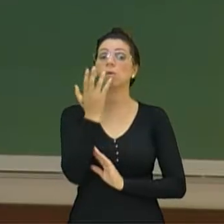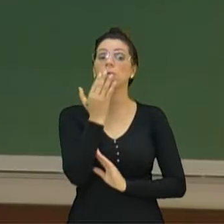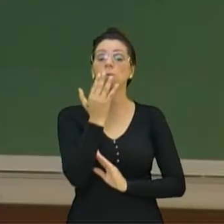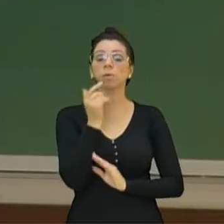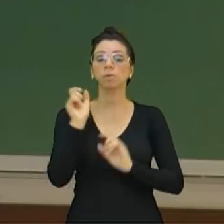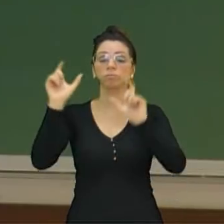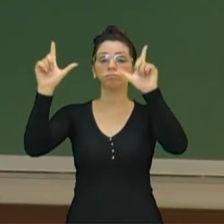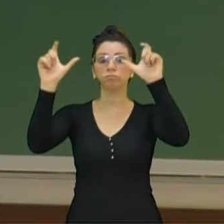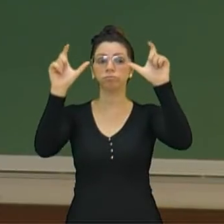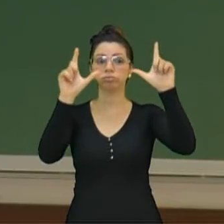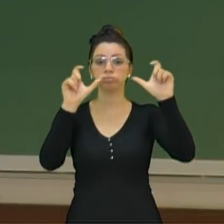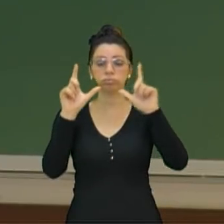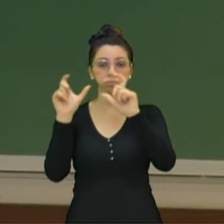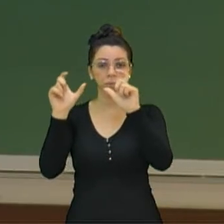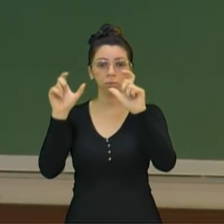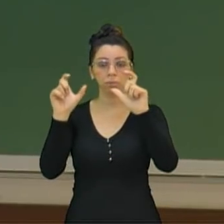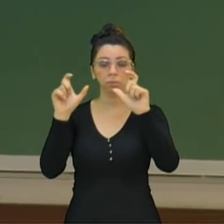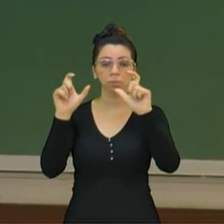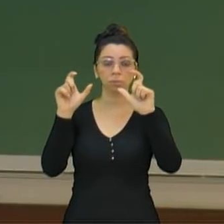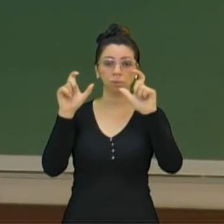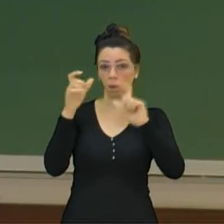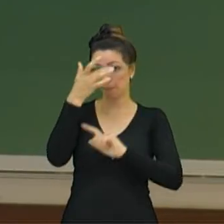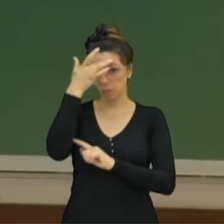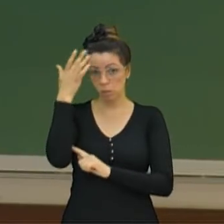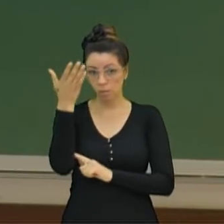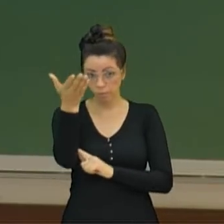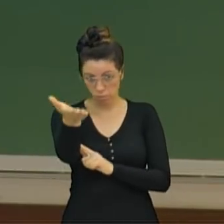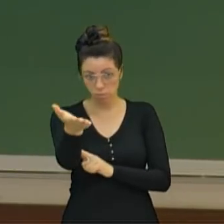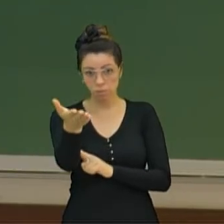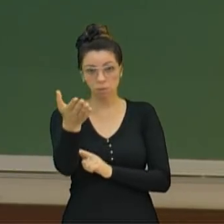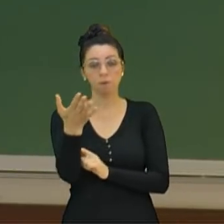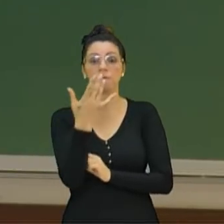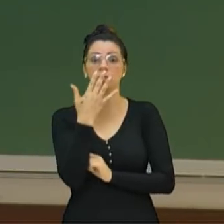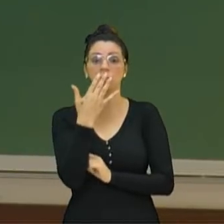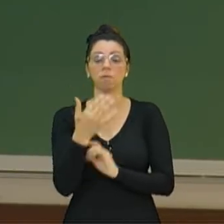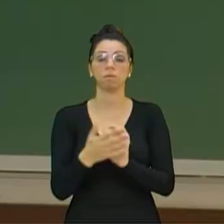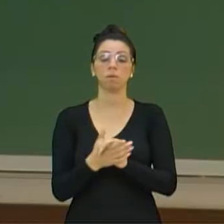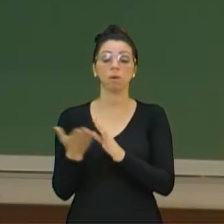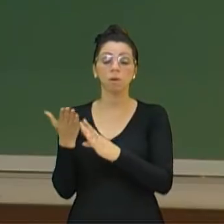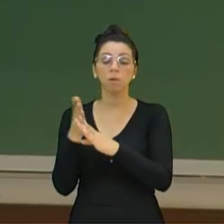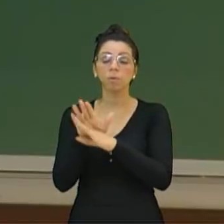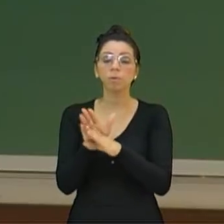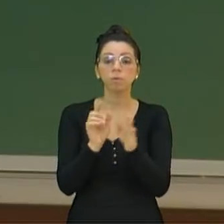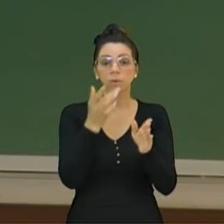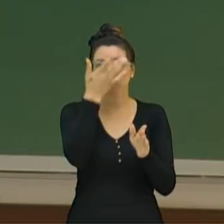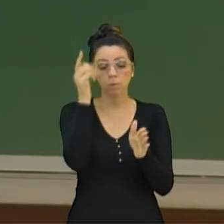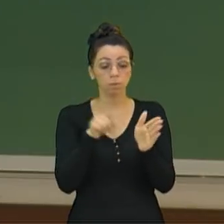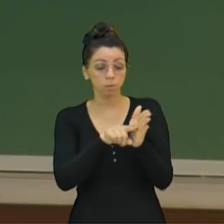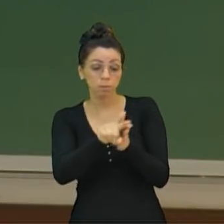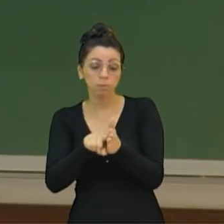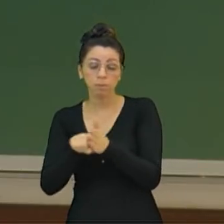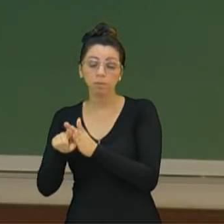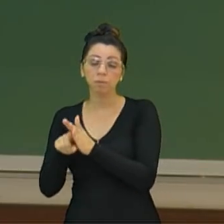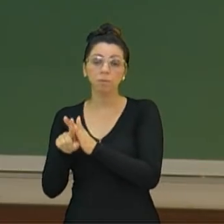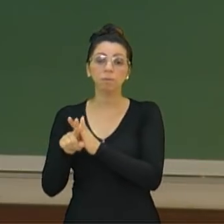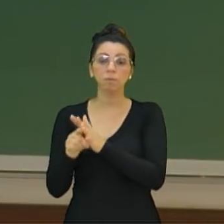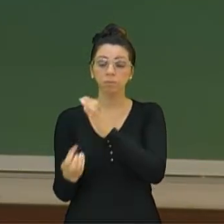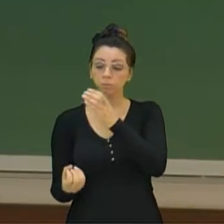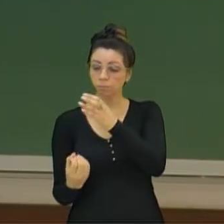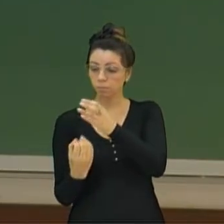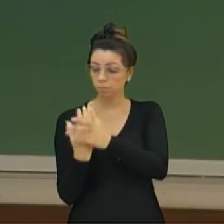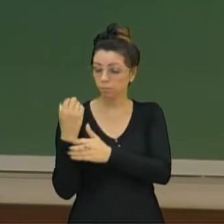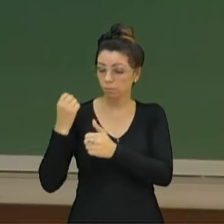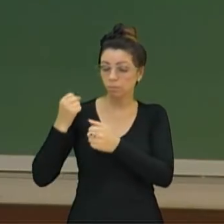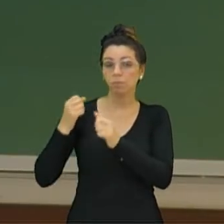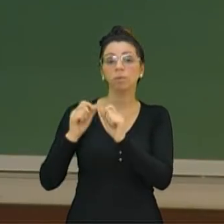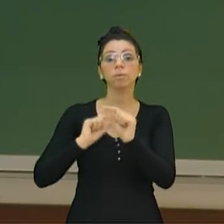fotografias feitas por um microscópio, os jogadores, no caso vocês, ajudam os pesquisadores a construir imagens do